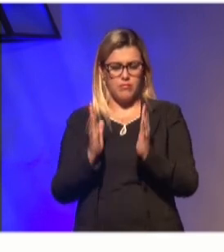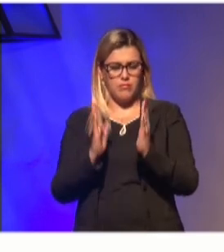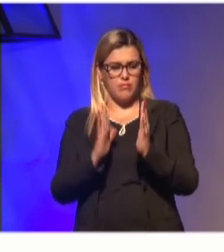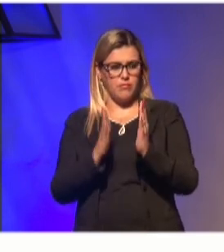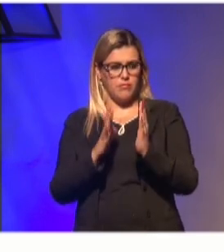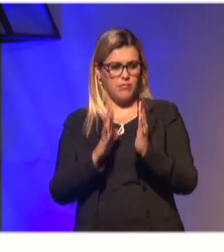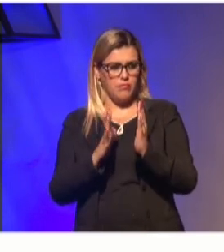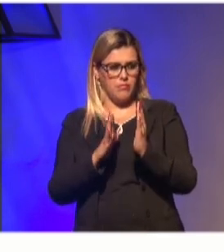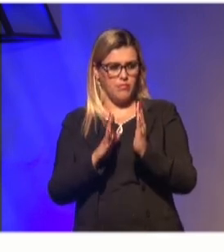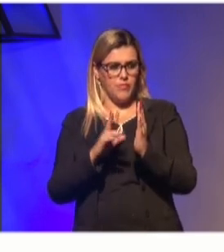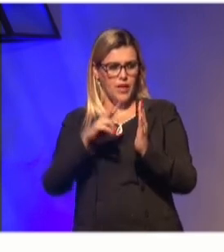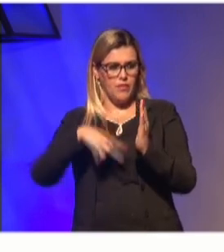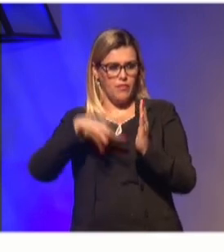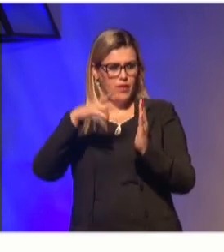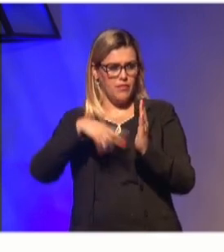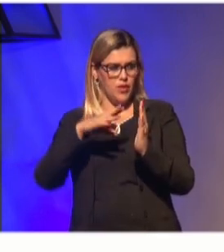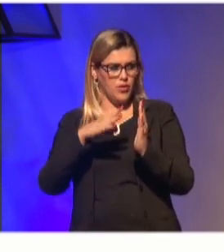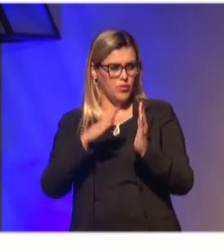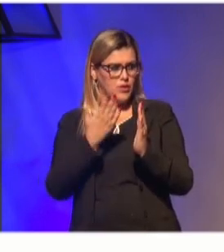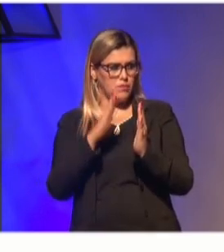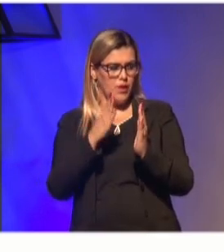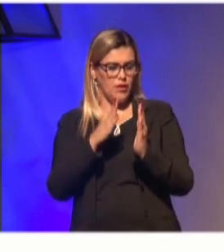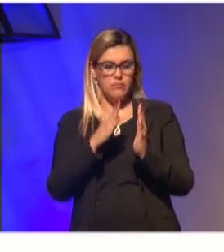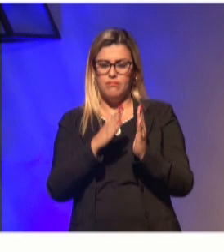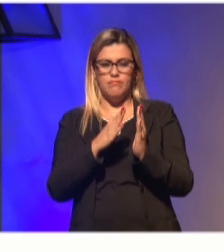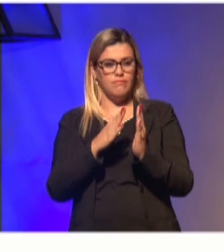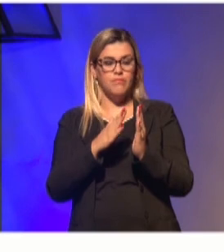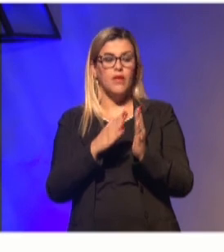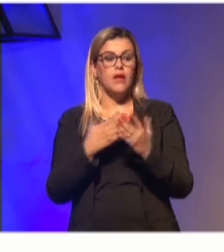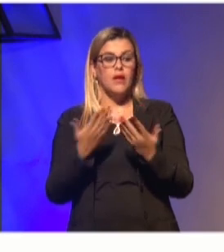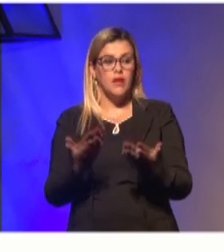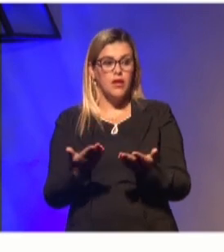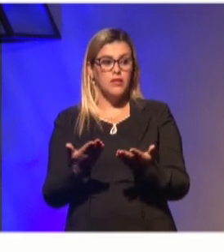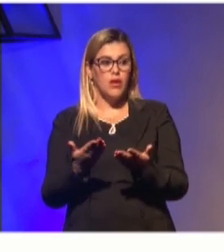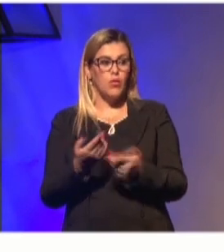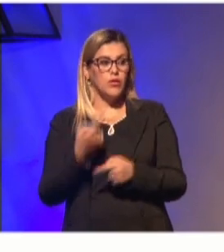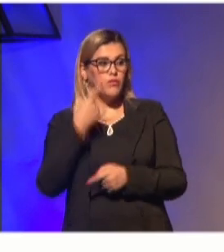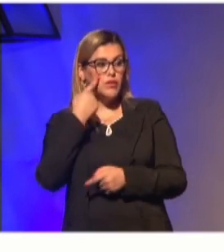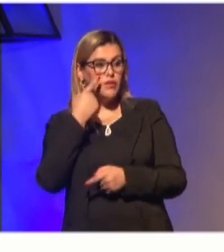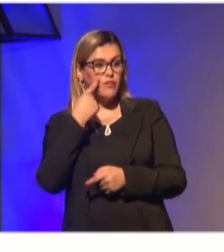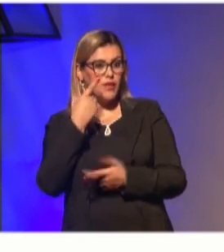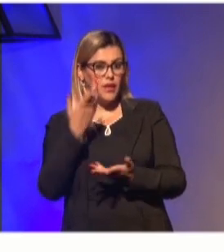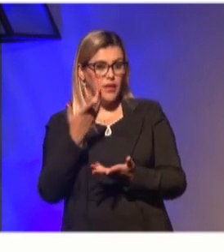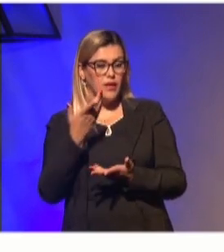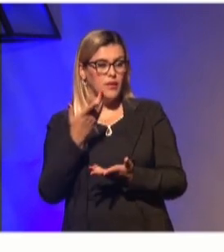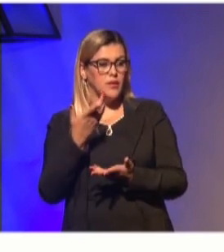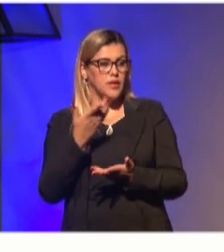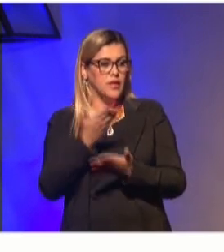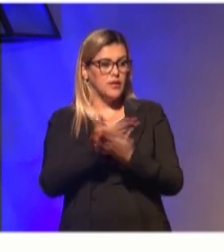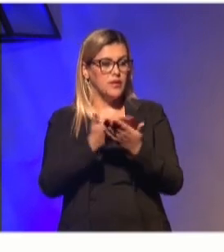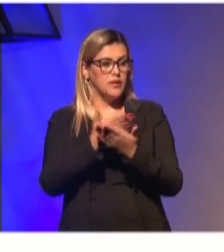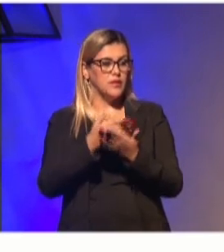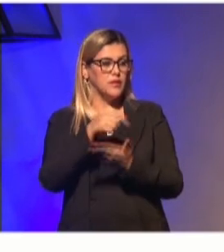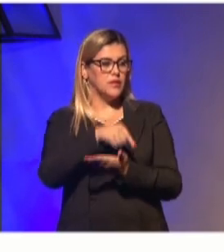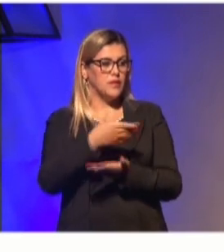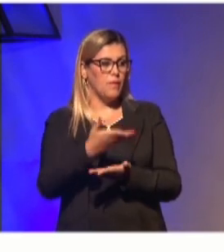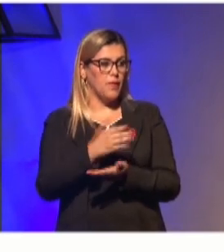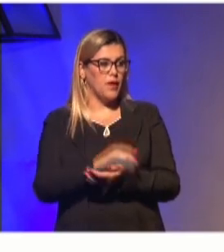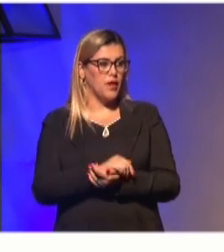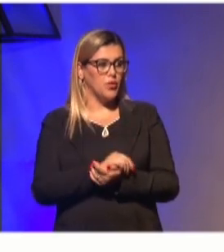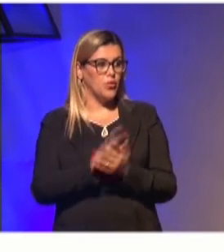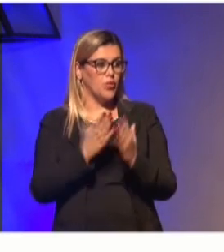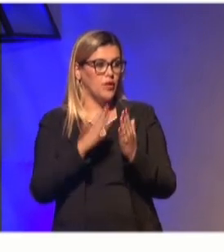paciente com fratura de membro superior? Não. Então, quando a gente vê as questões relacionadas à imagética